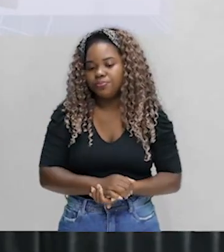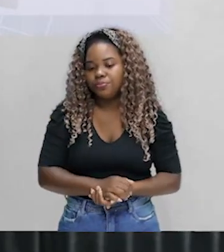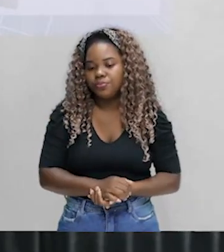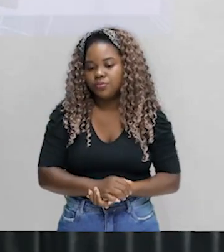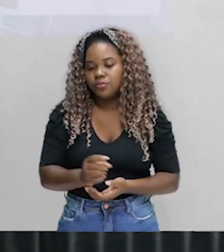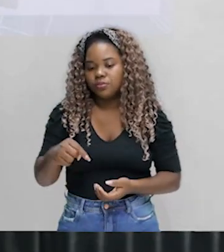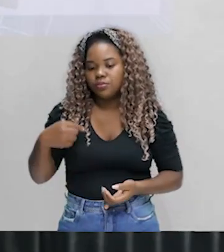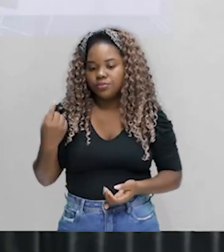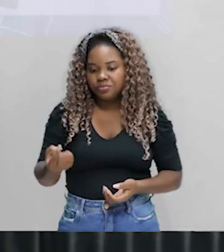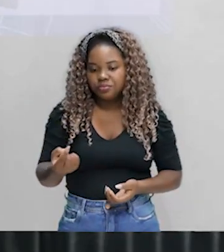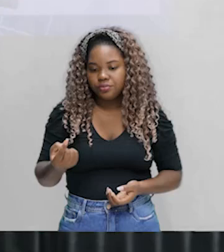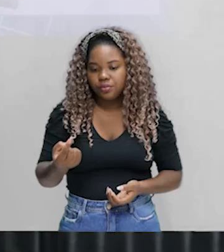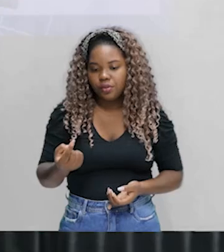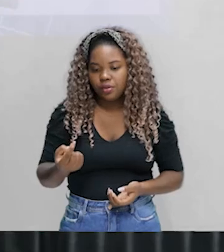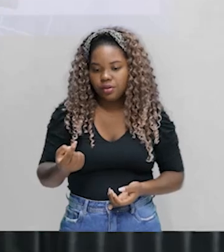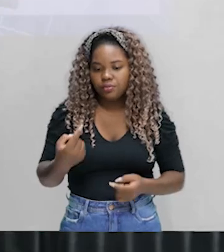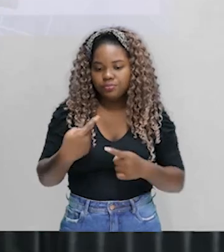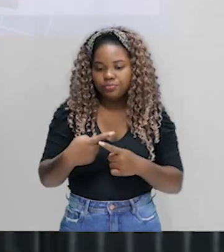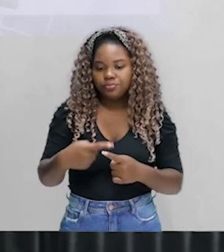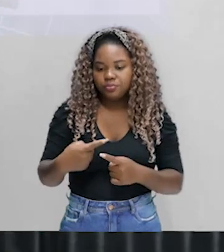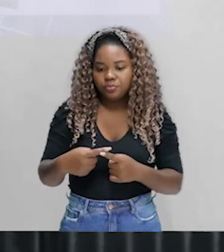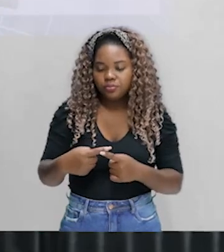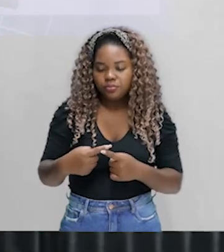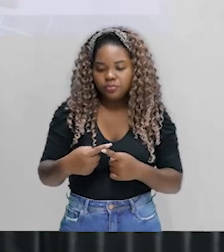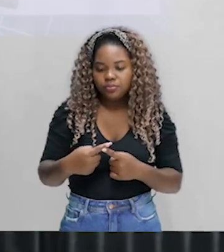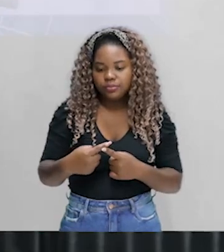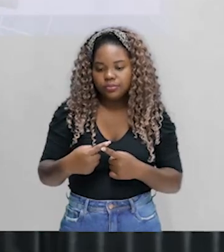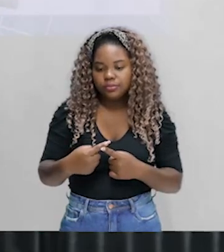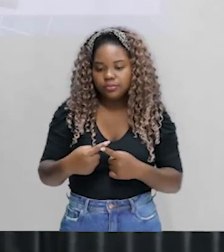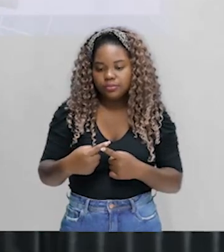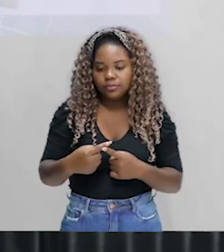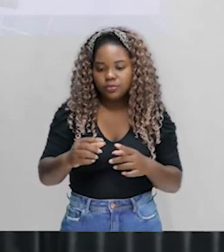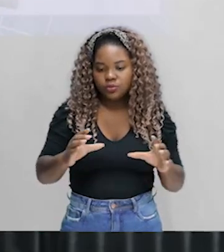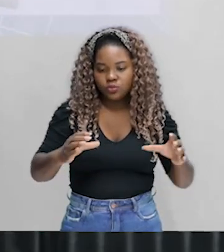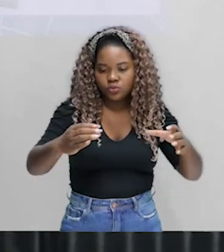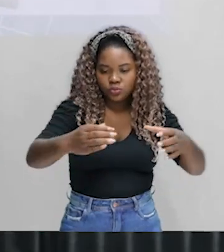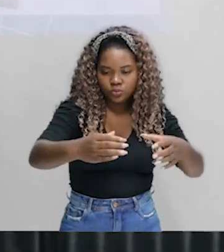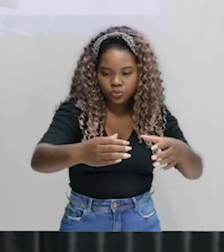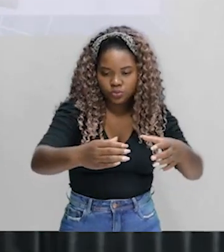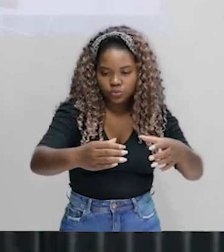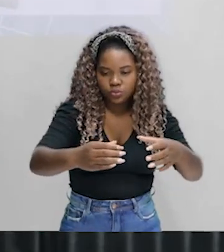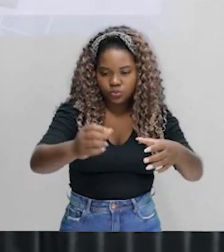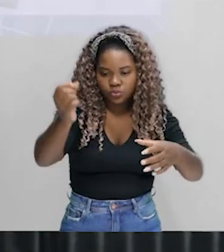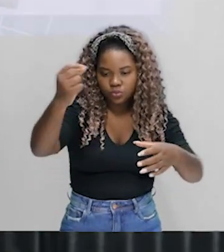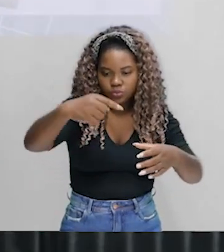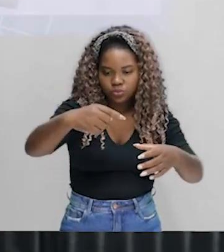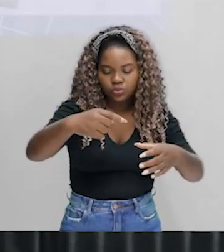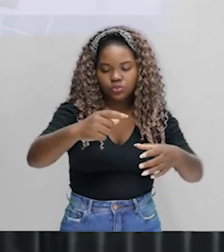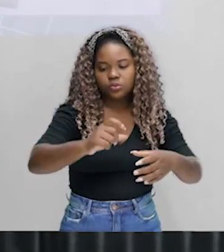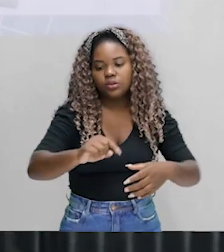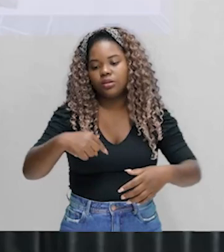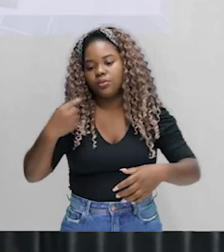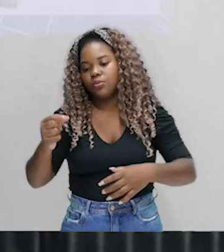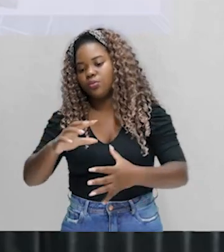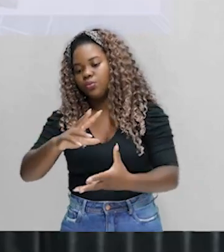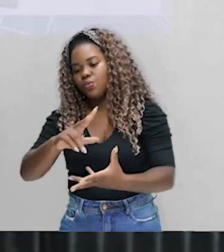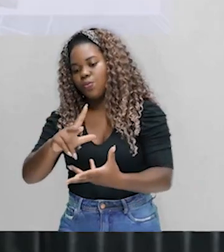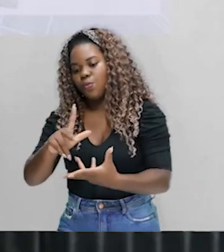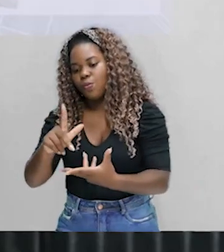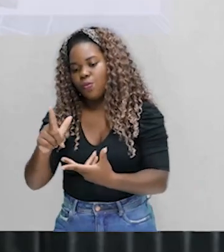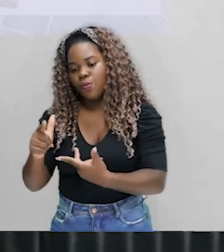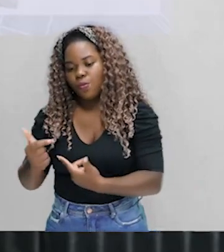esse Sistema Solar só foi formado por causa dos aglomerados que formaram o Sol e os planetas